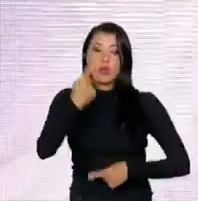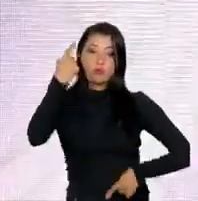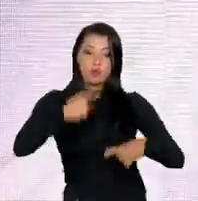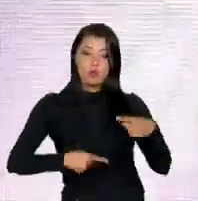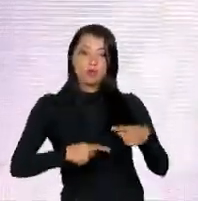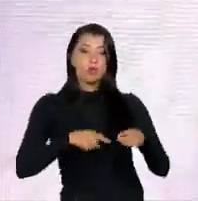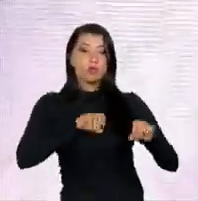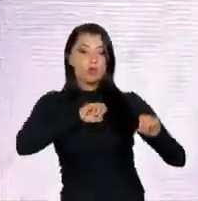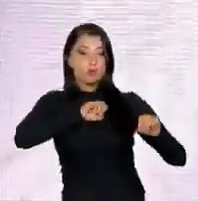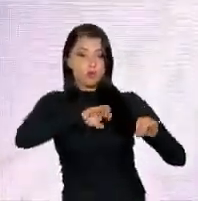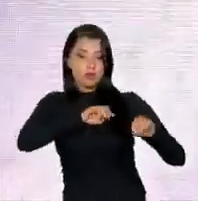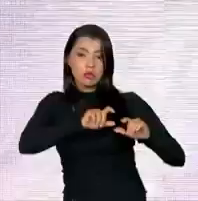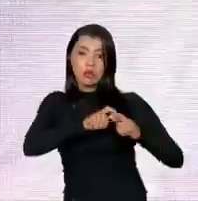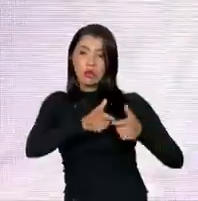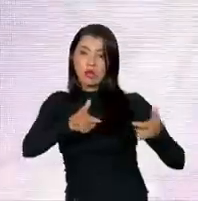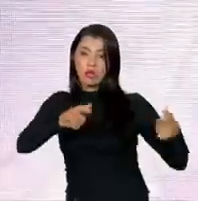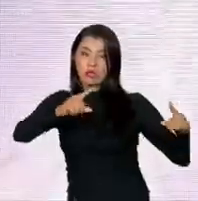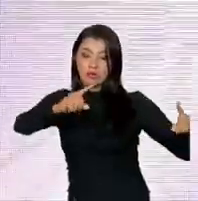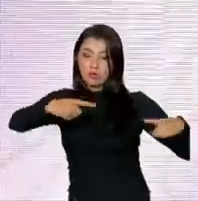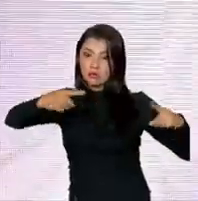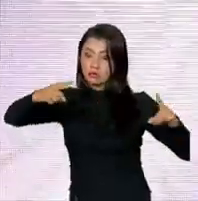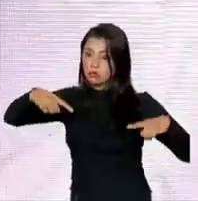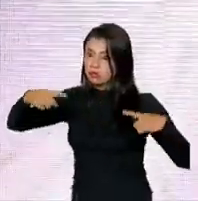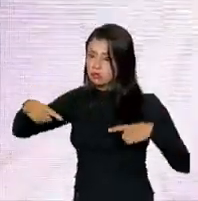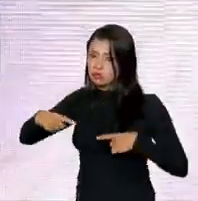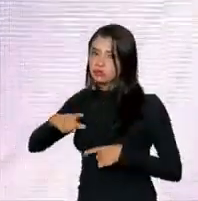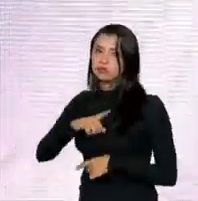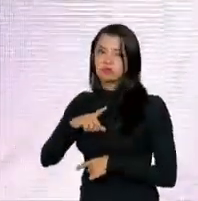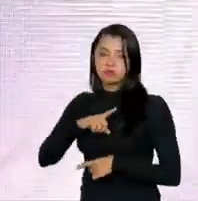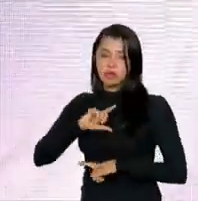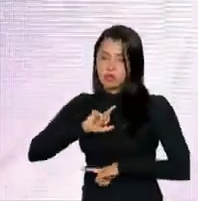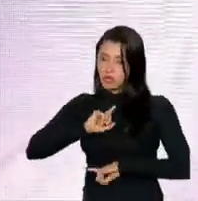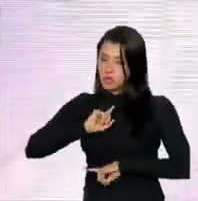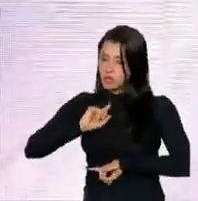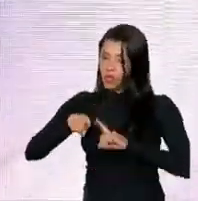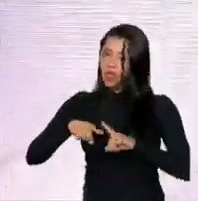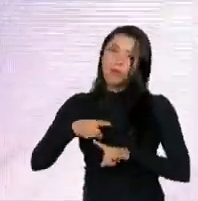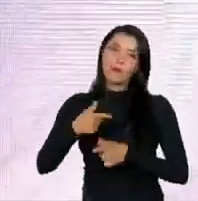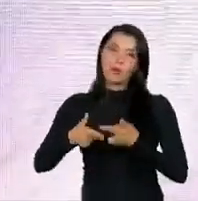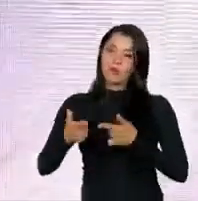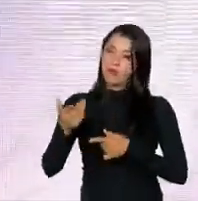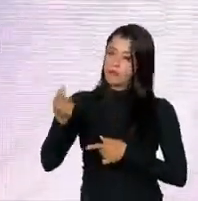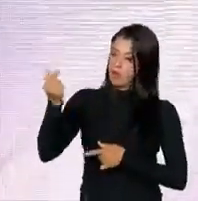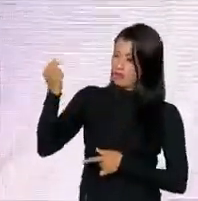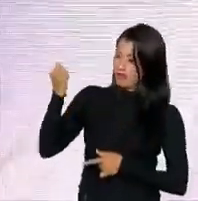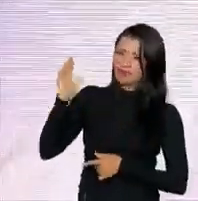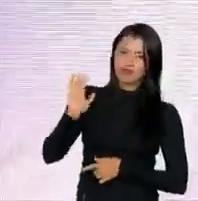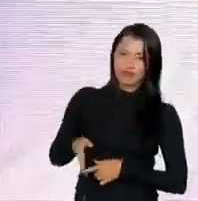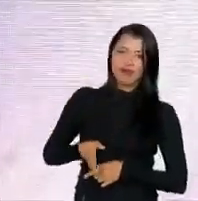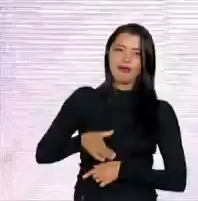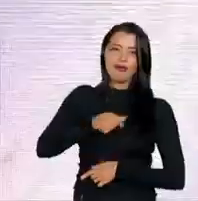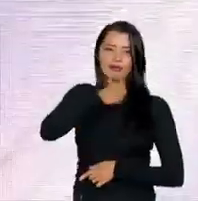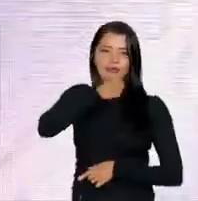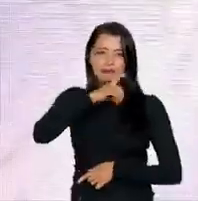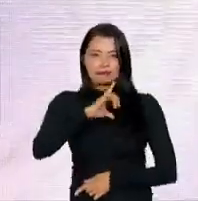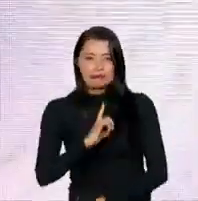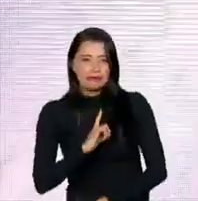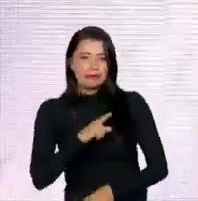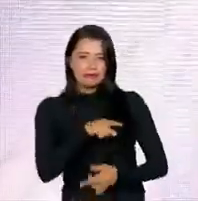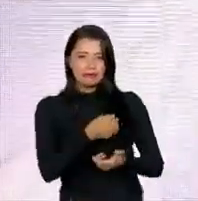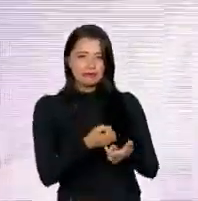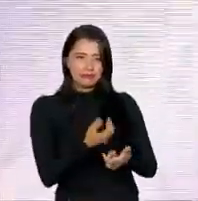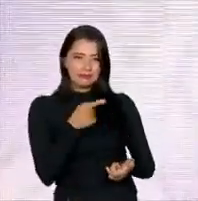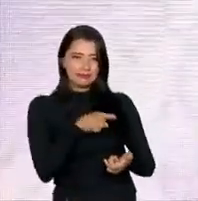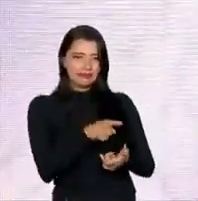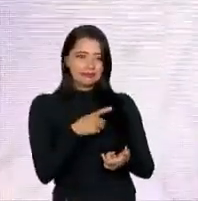educacional enormes desafios, né? Superar os antigos problemas, como é a superação do